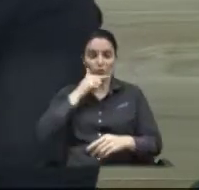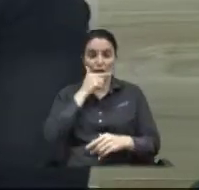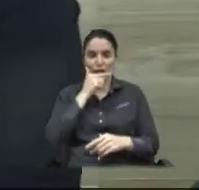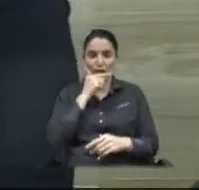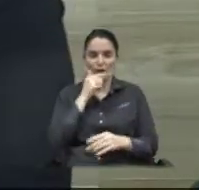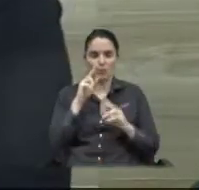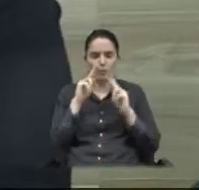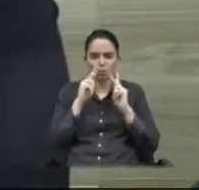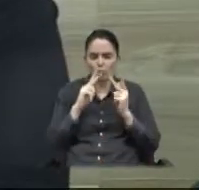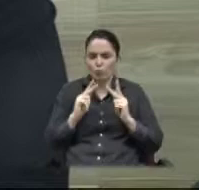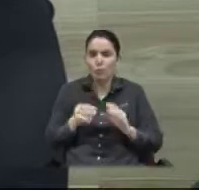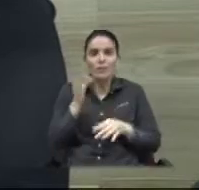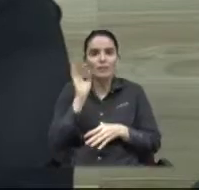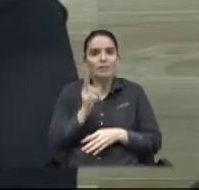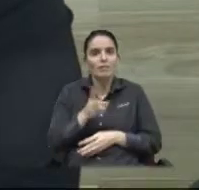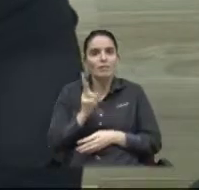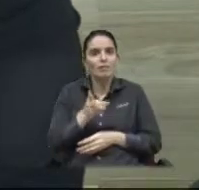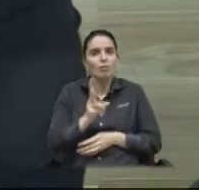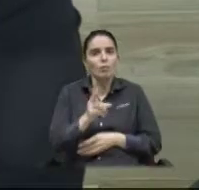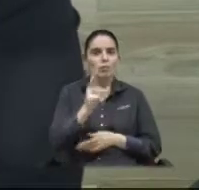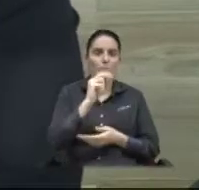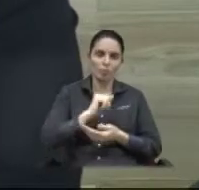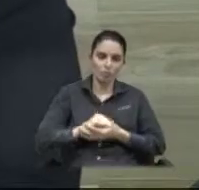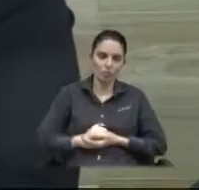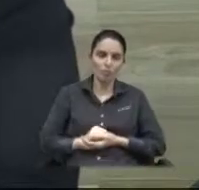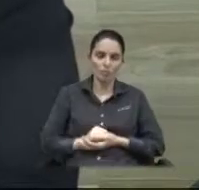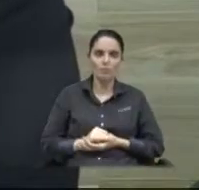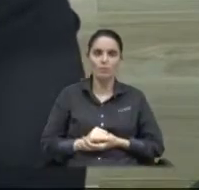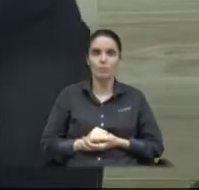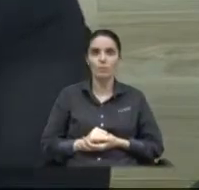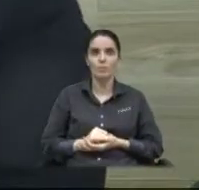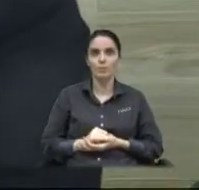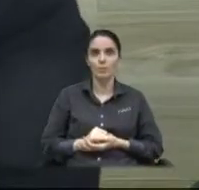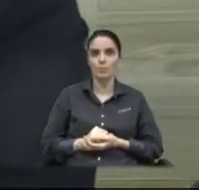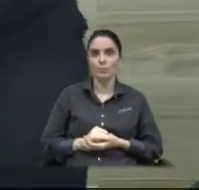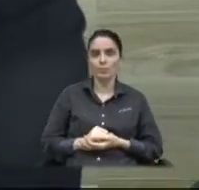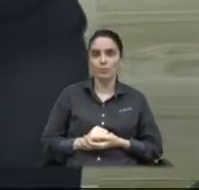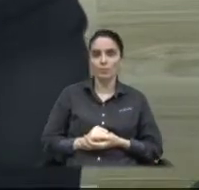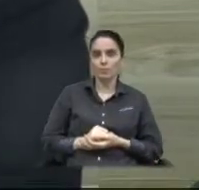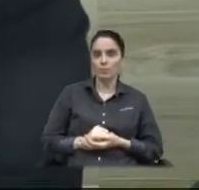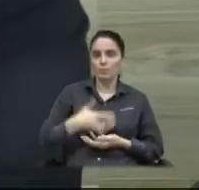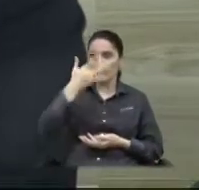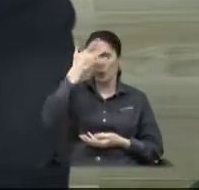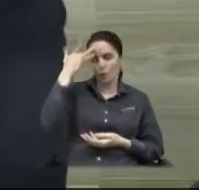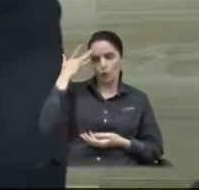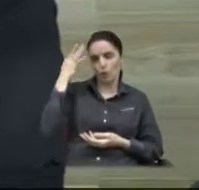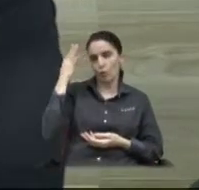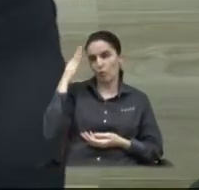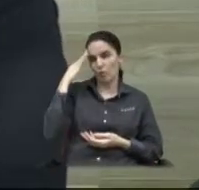humildade que quebra um pouquinho o paradigma que médico é